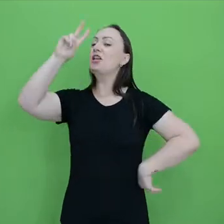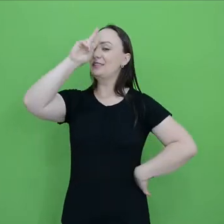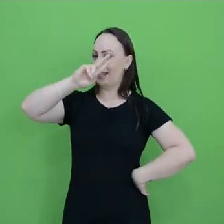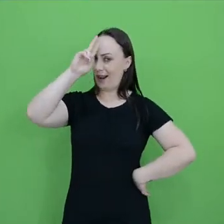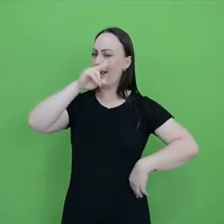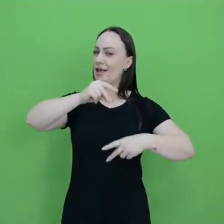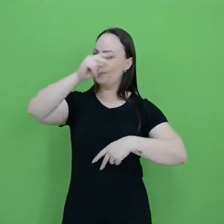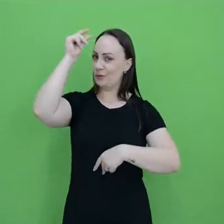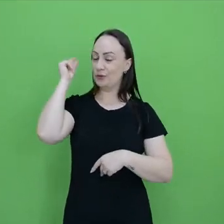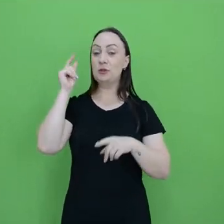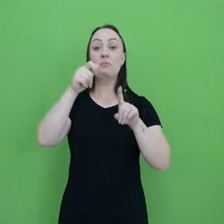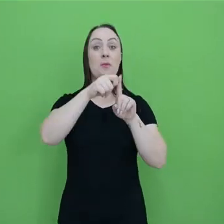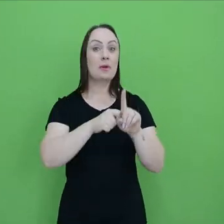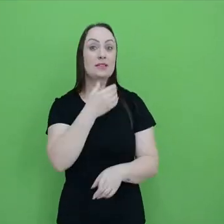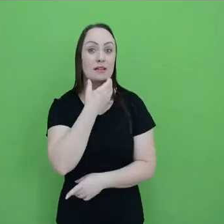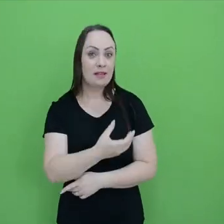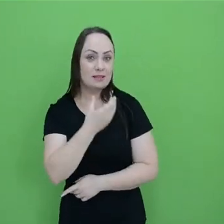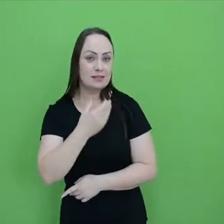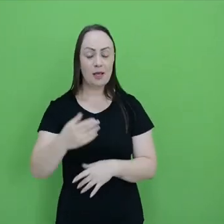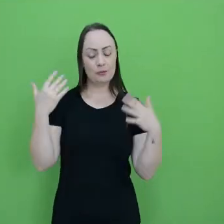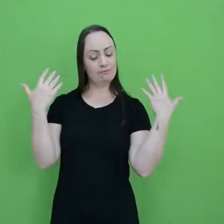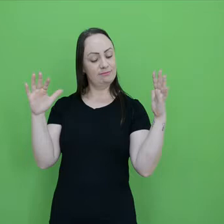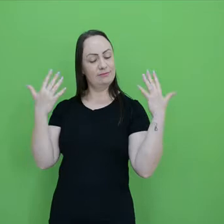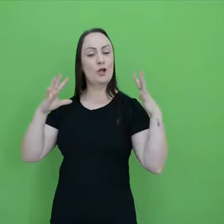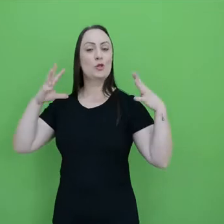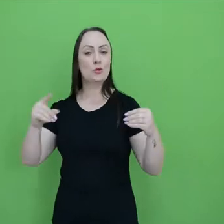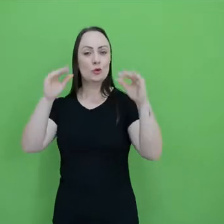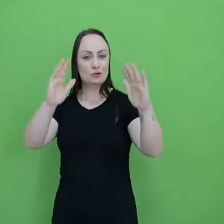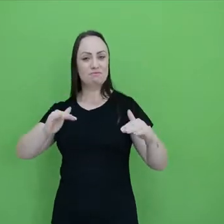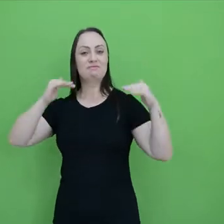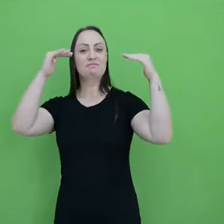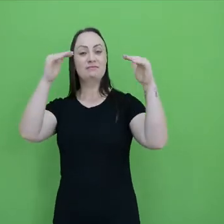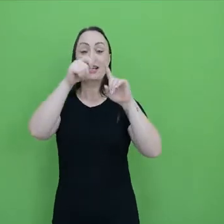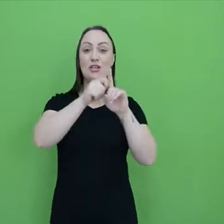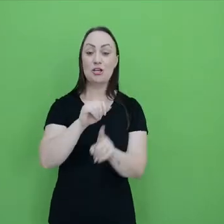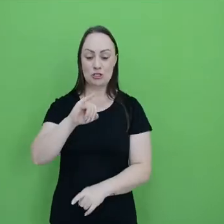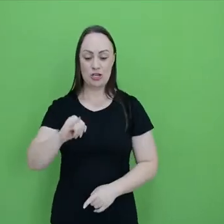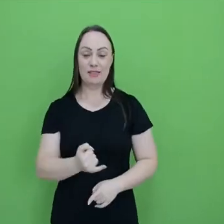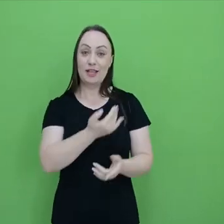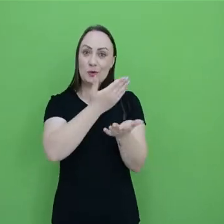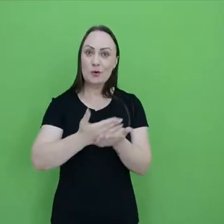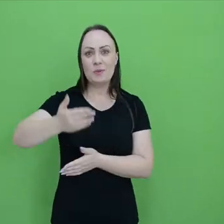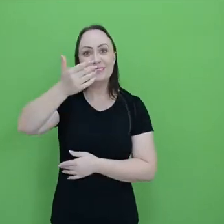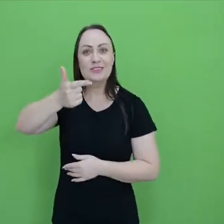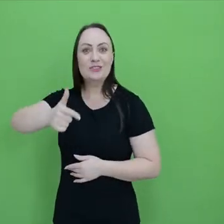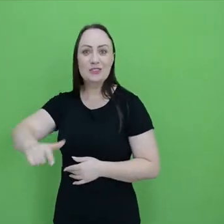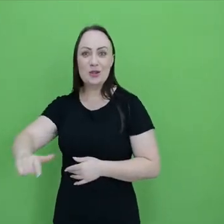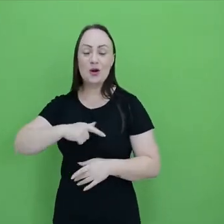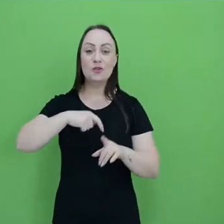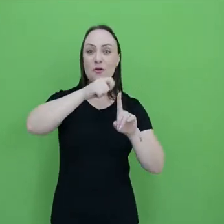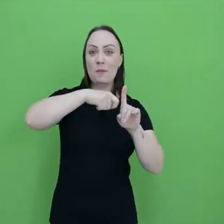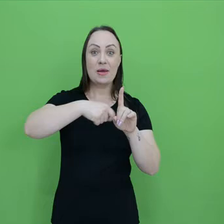lembro. Dezembro, saudamos tudo que é supremo. Janeiro, recomeço,